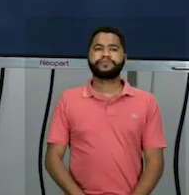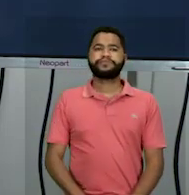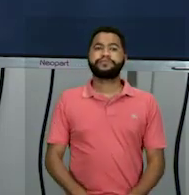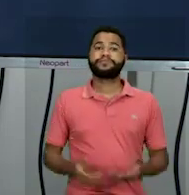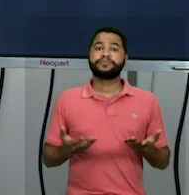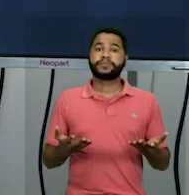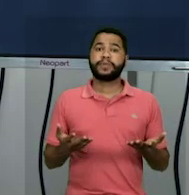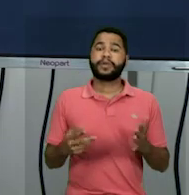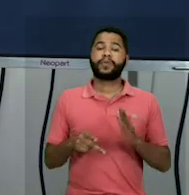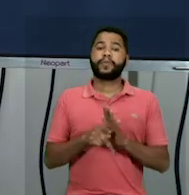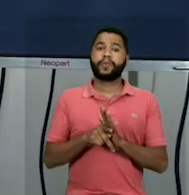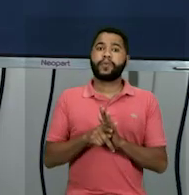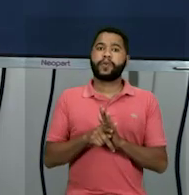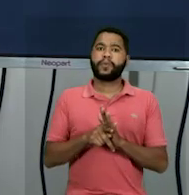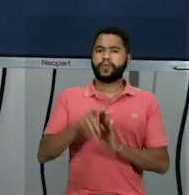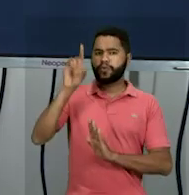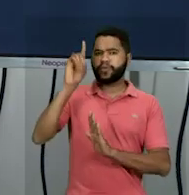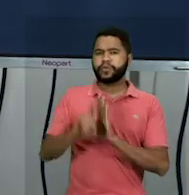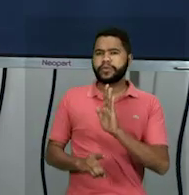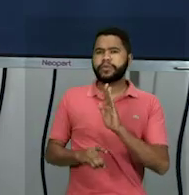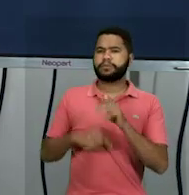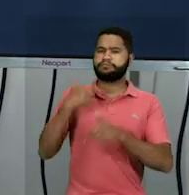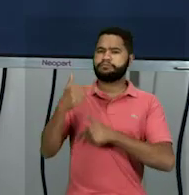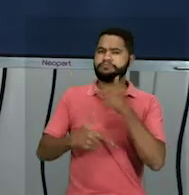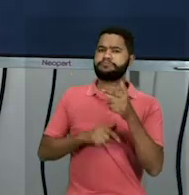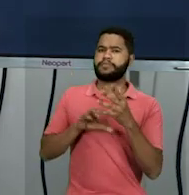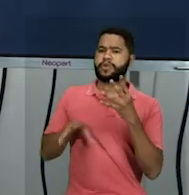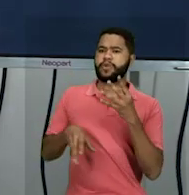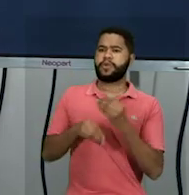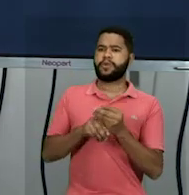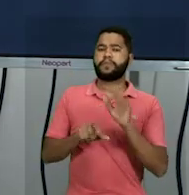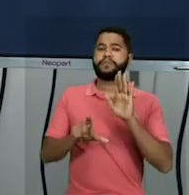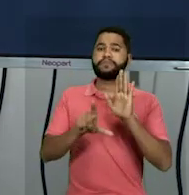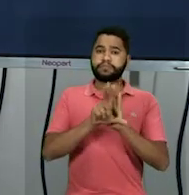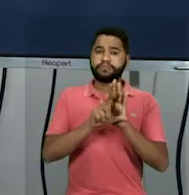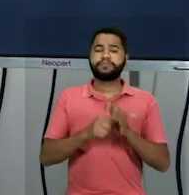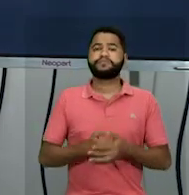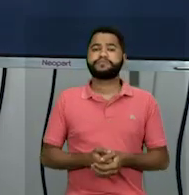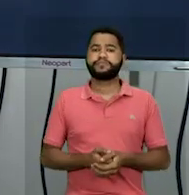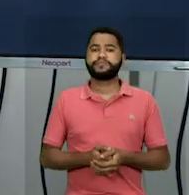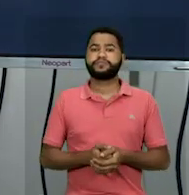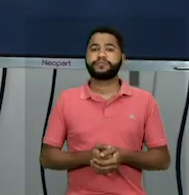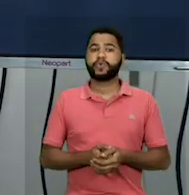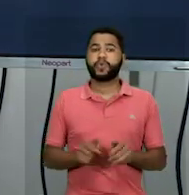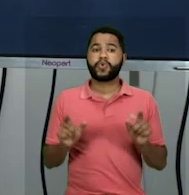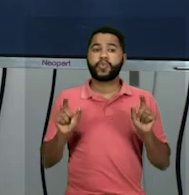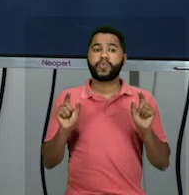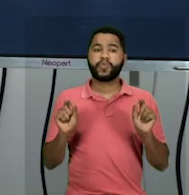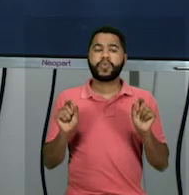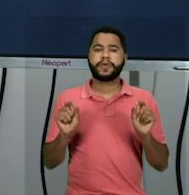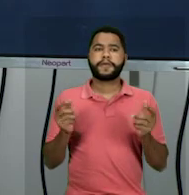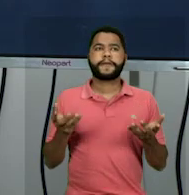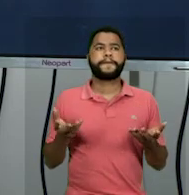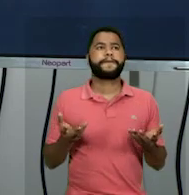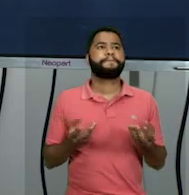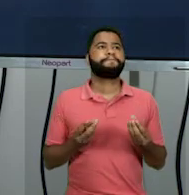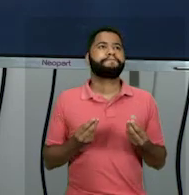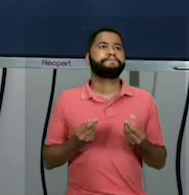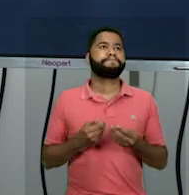direitos trabalhistas, né, que vão ser incorporados à legislação, eles estão ali